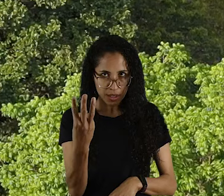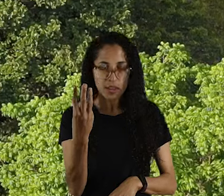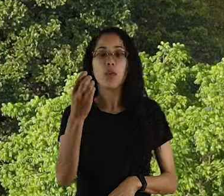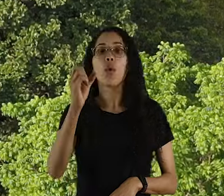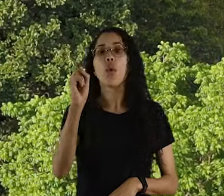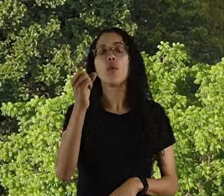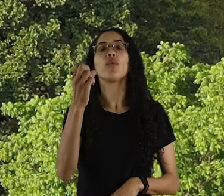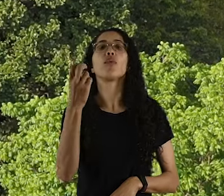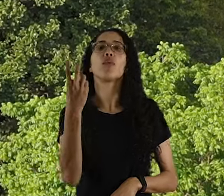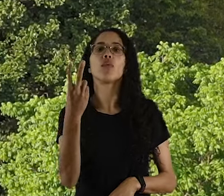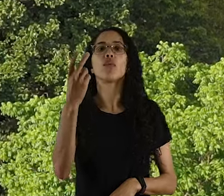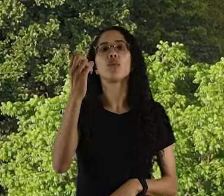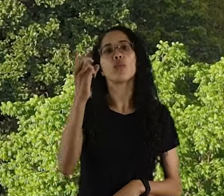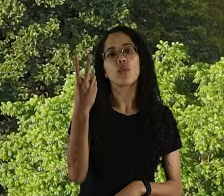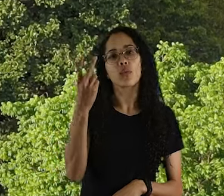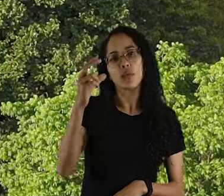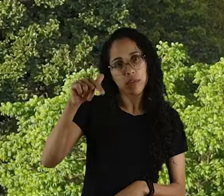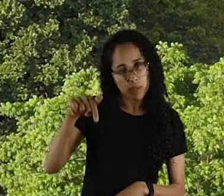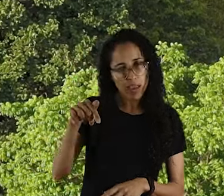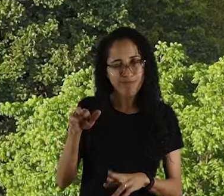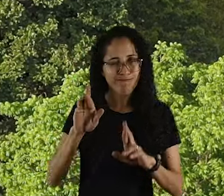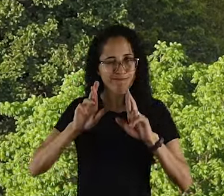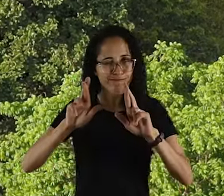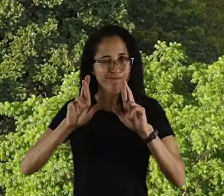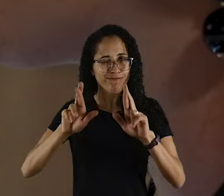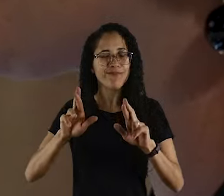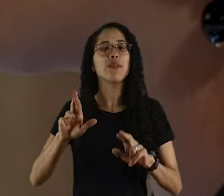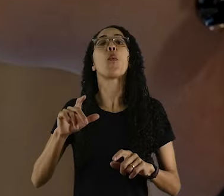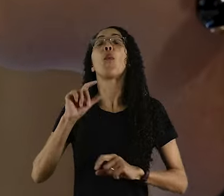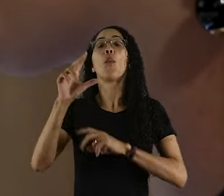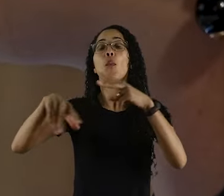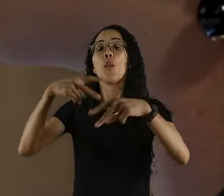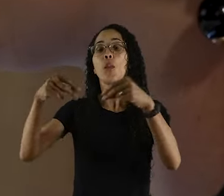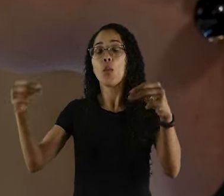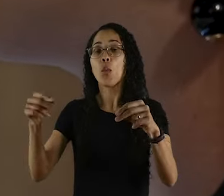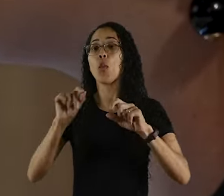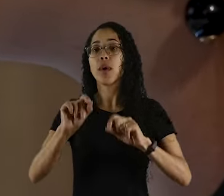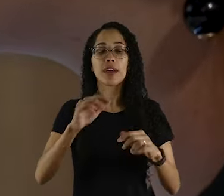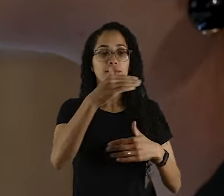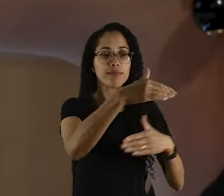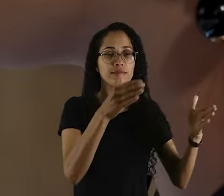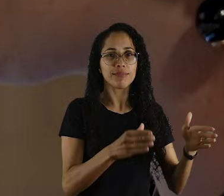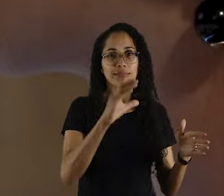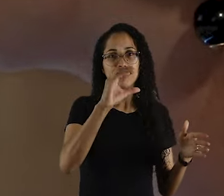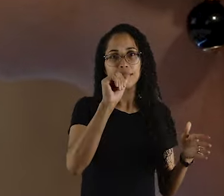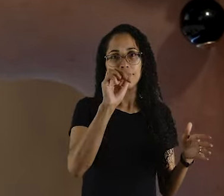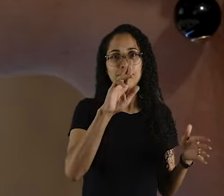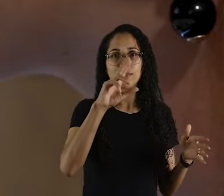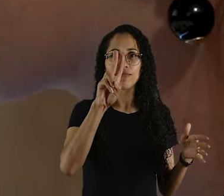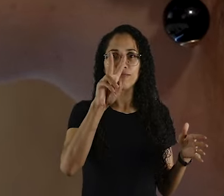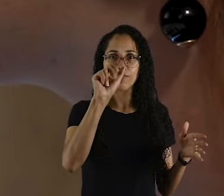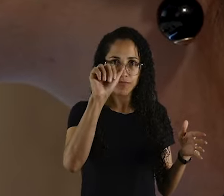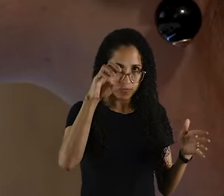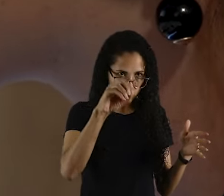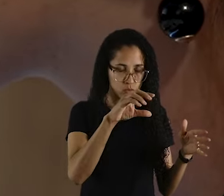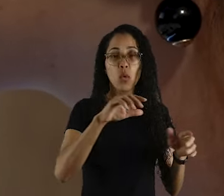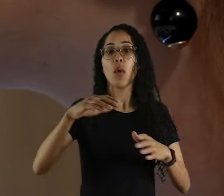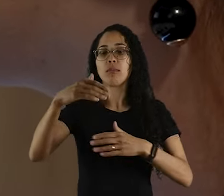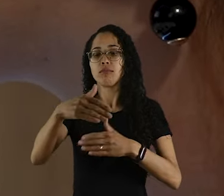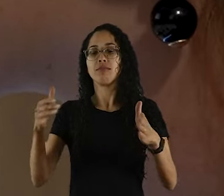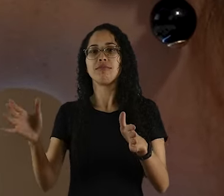9-9523-8227 e cruzar os dedos para você levar esse super kit, que é um pacote de carvão, uma caixa de cerveja lata e